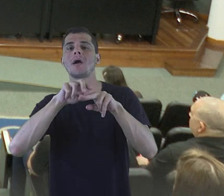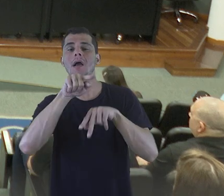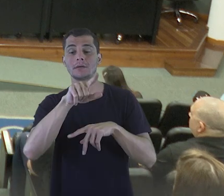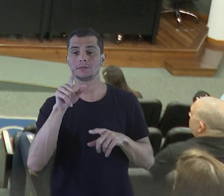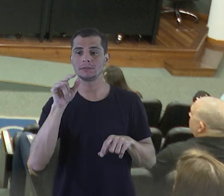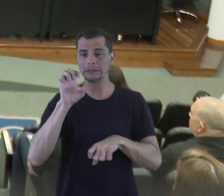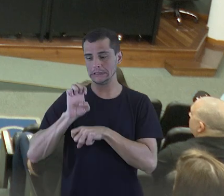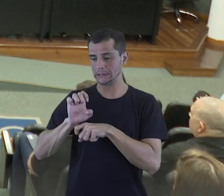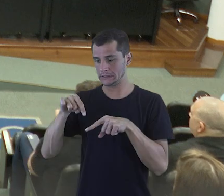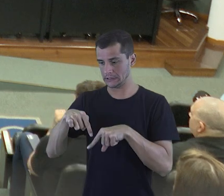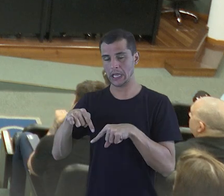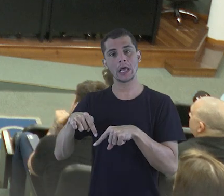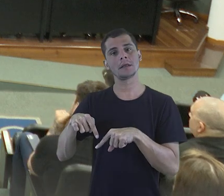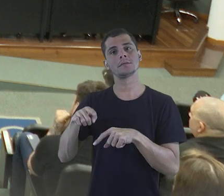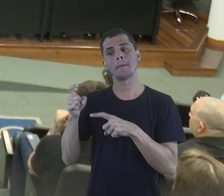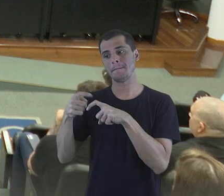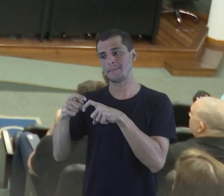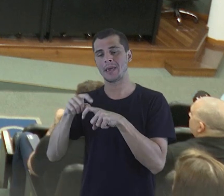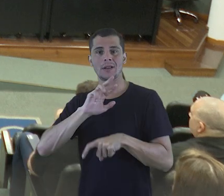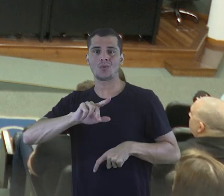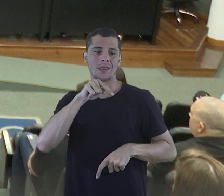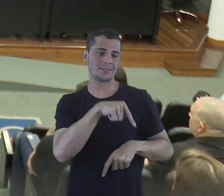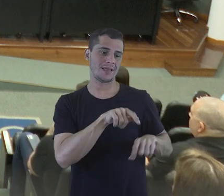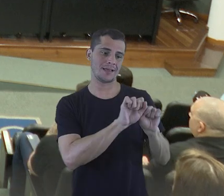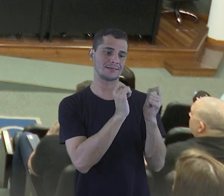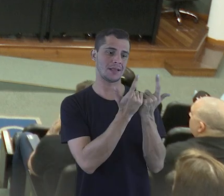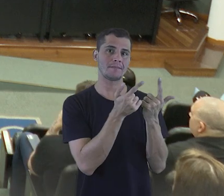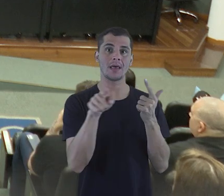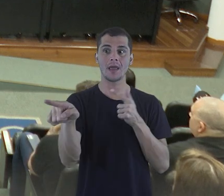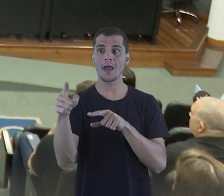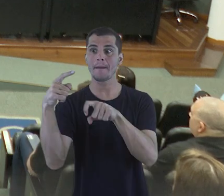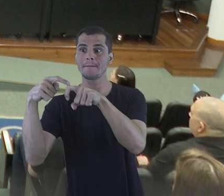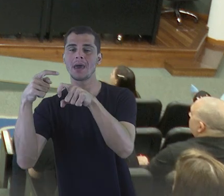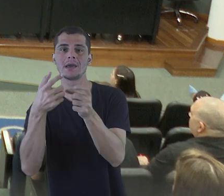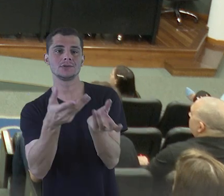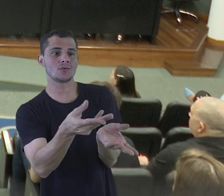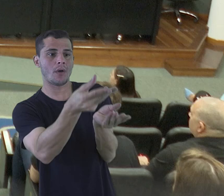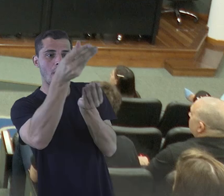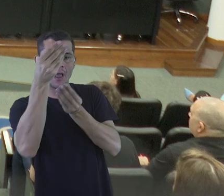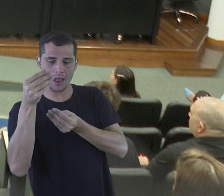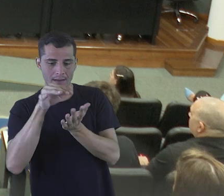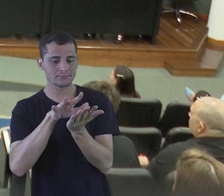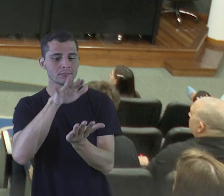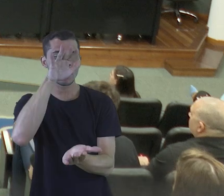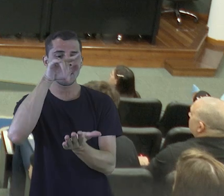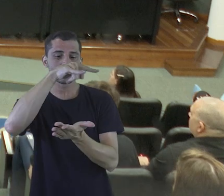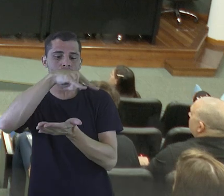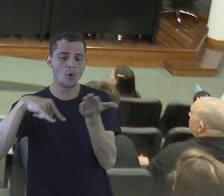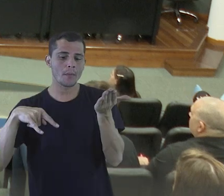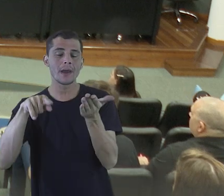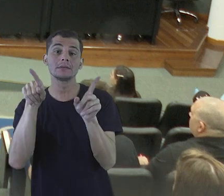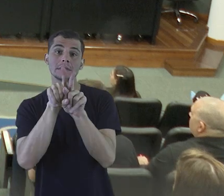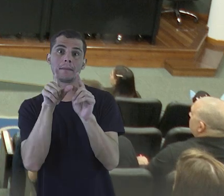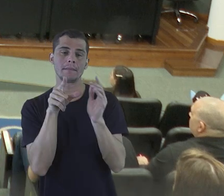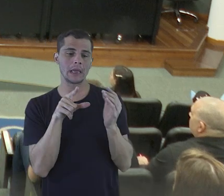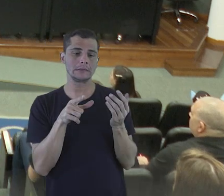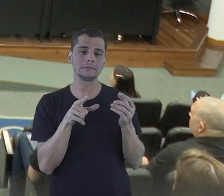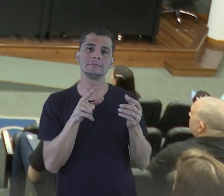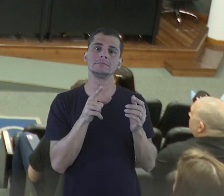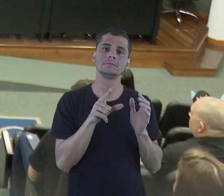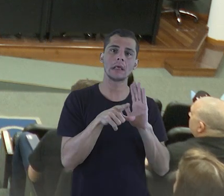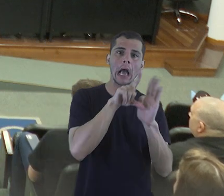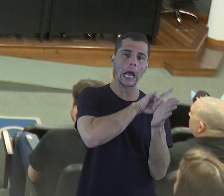não é da assembleia e o médico vai receber toda essa documentação inclusive uma avaliação preliminar tua dizendo que essa pessoa